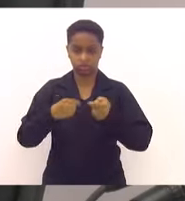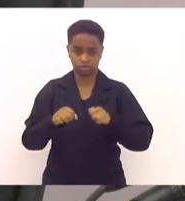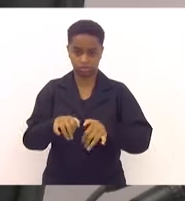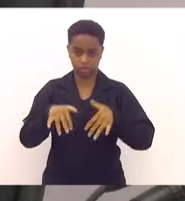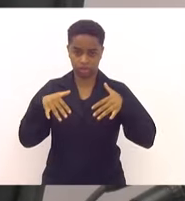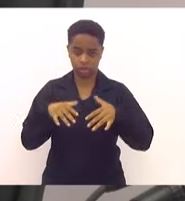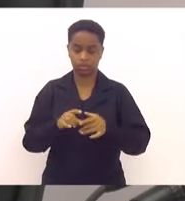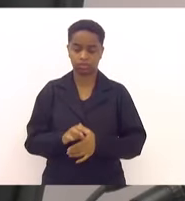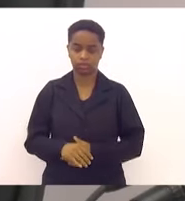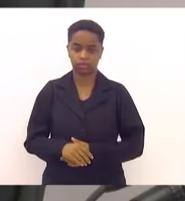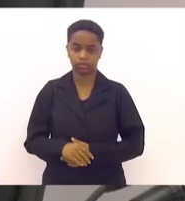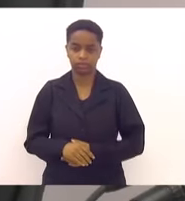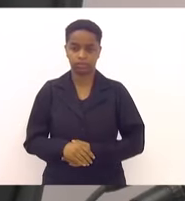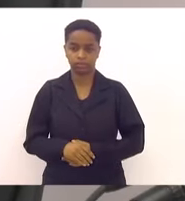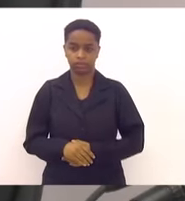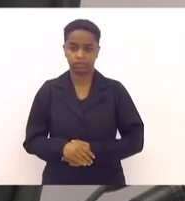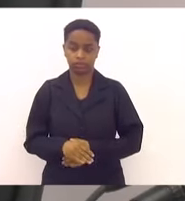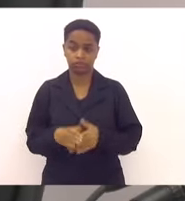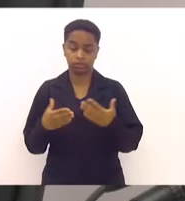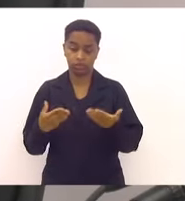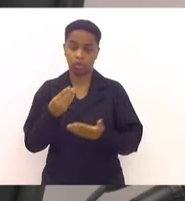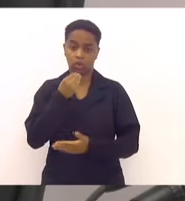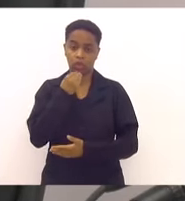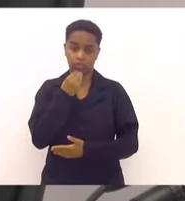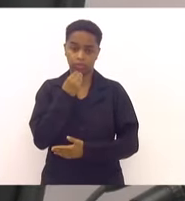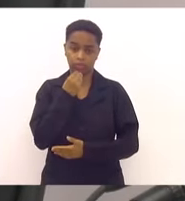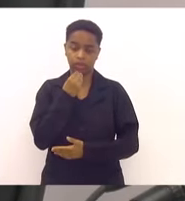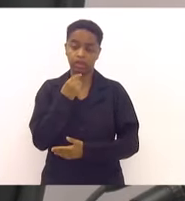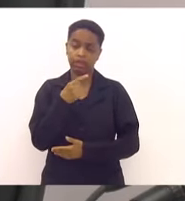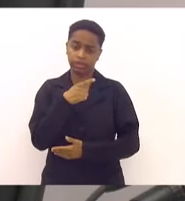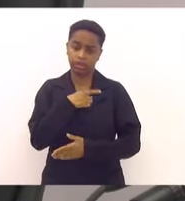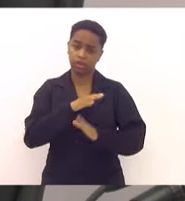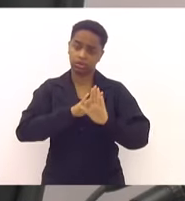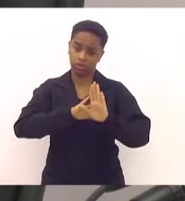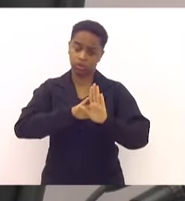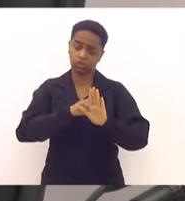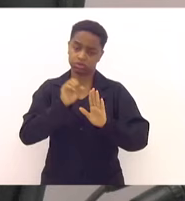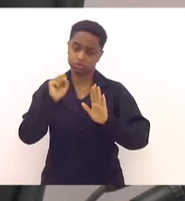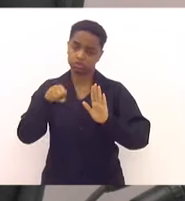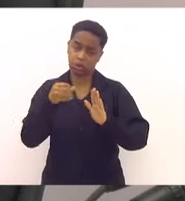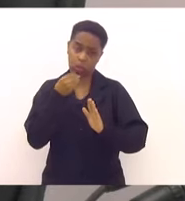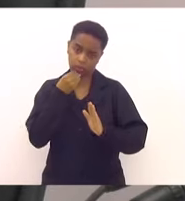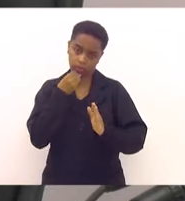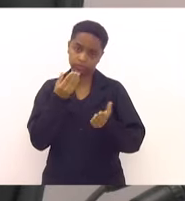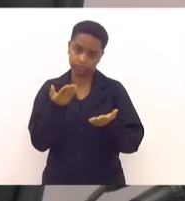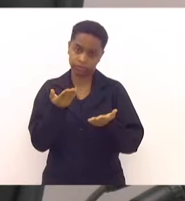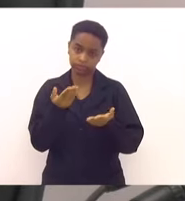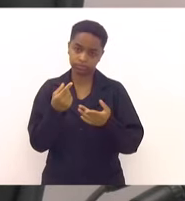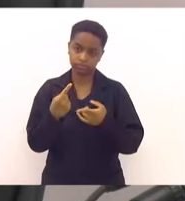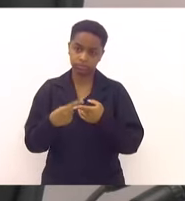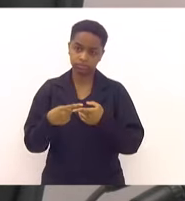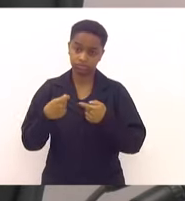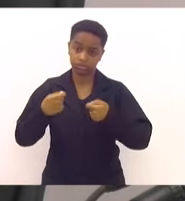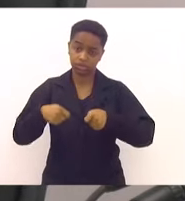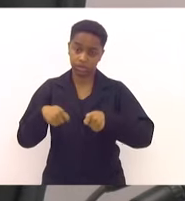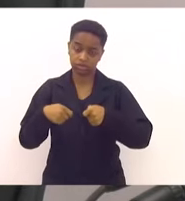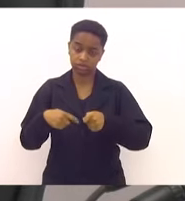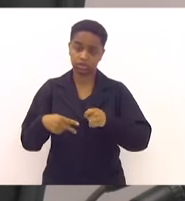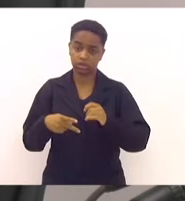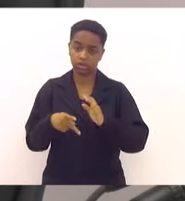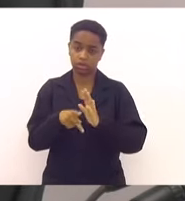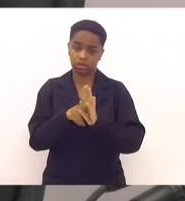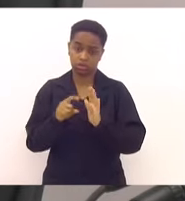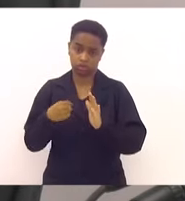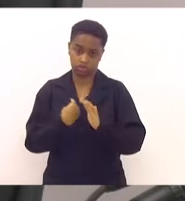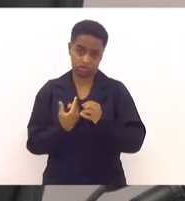projeto de 21. Claro que ele tem todo um viés ideológico por trás, óbvio, uma demanda que vem